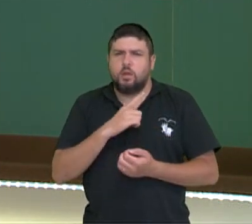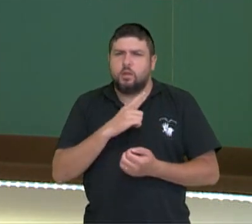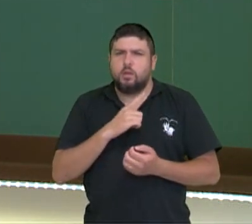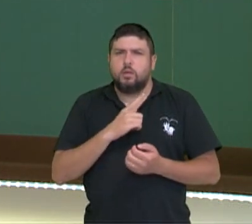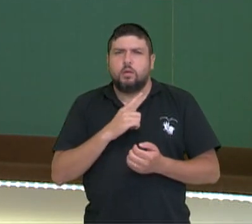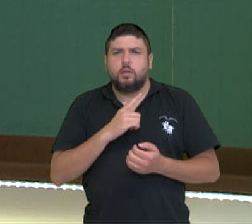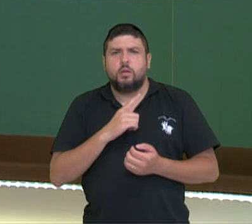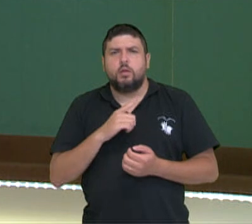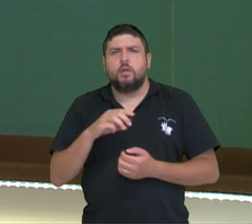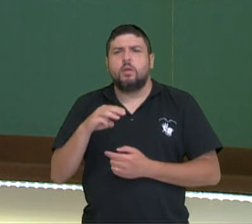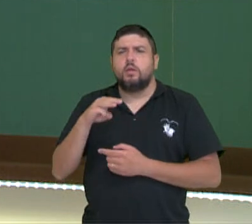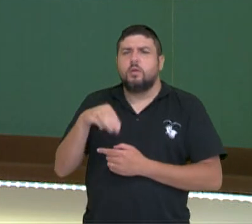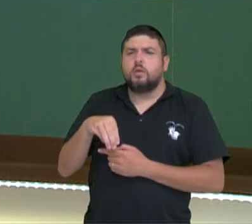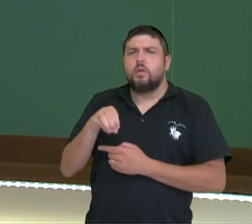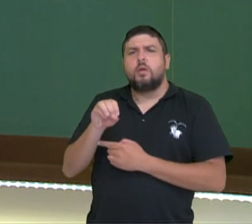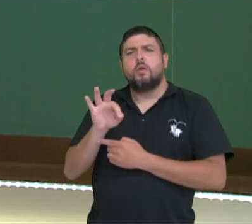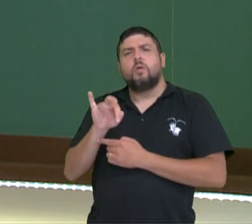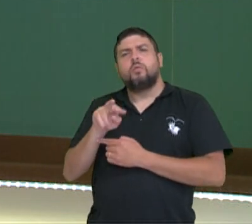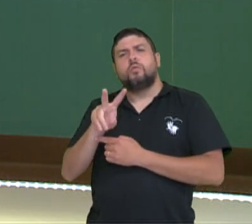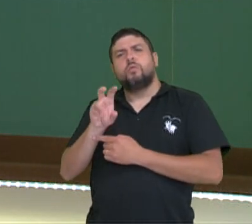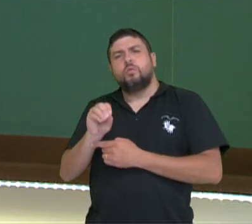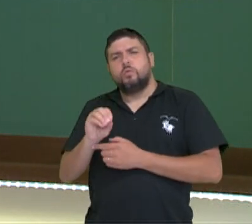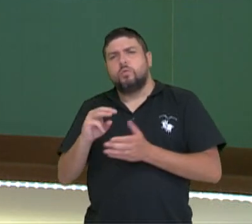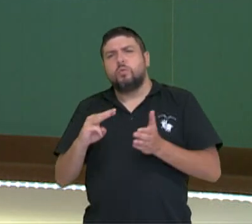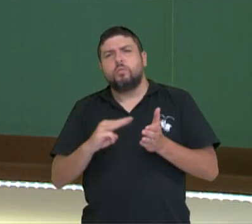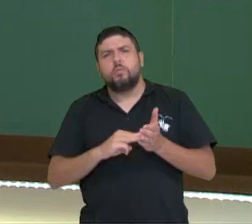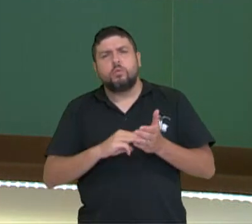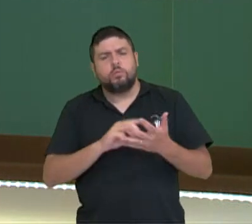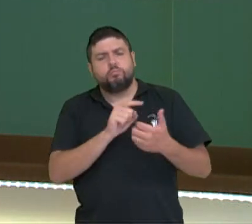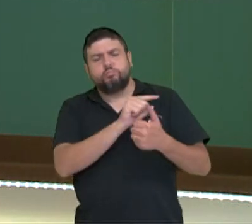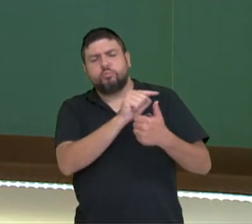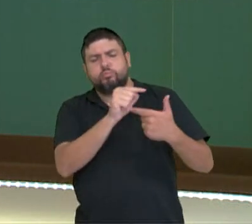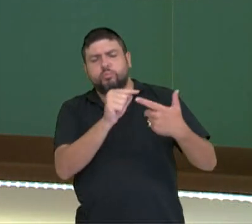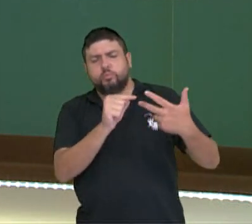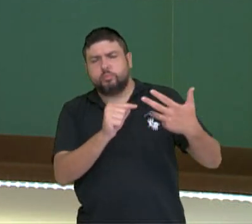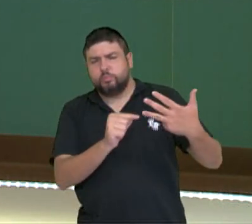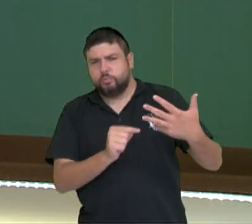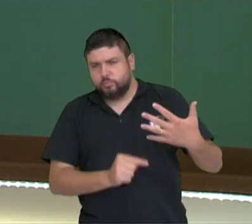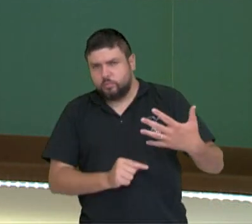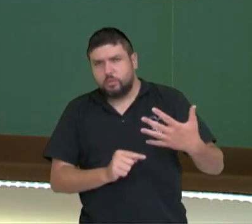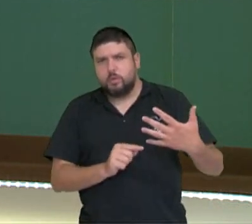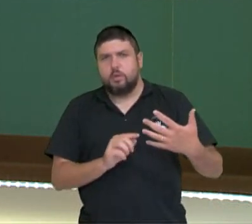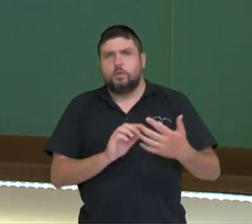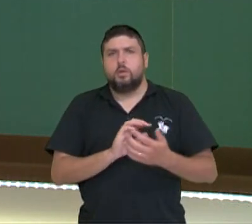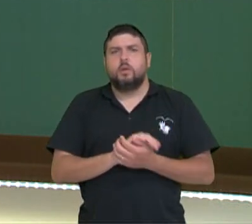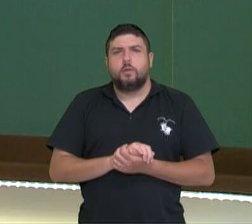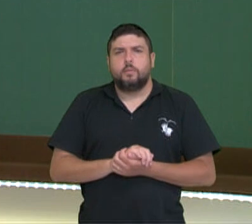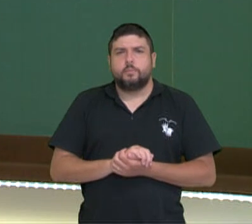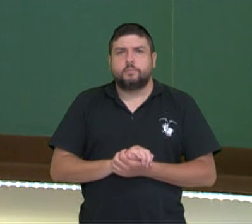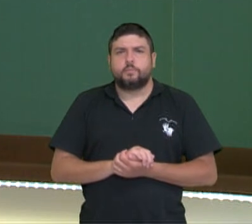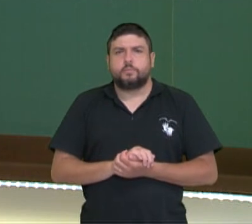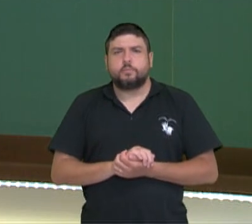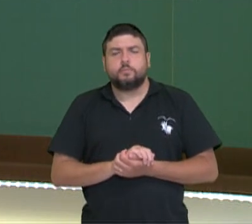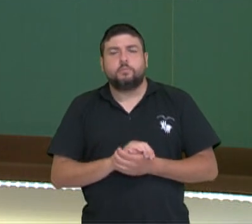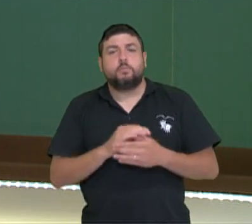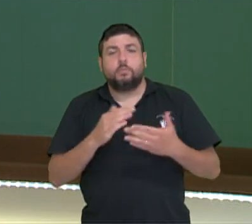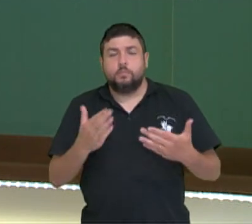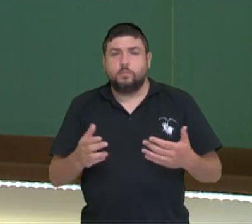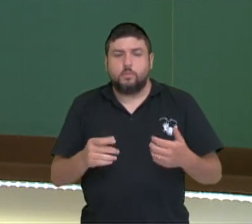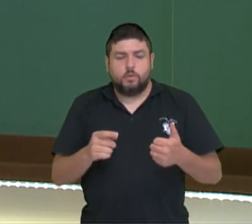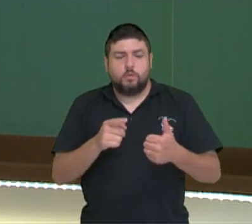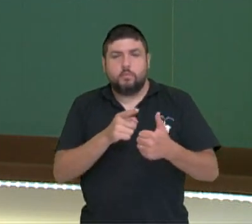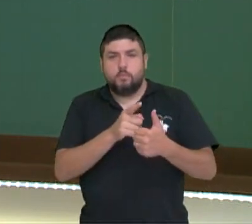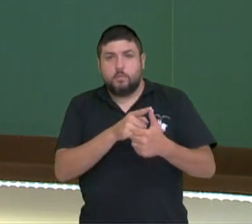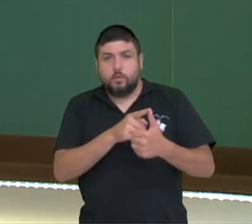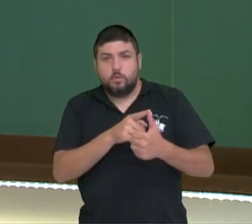gente falou sobre vários motivos que levaram a Inglaterra a ser a grande pioneira na Revolução Industrial. Dentre eles, o